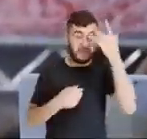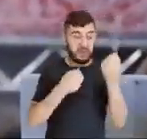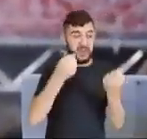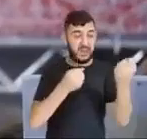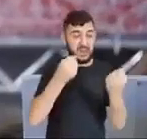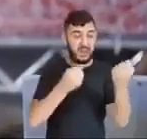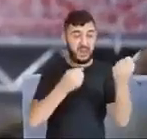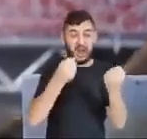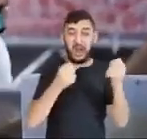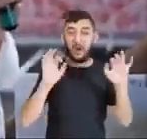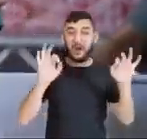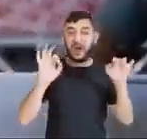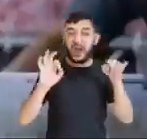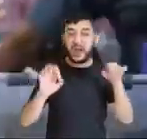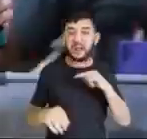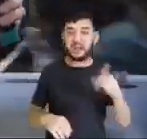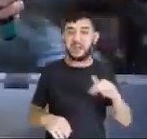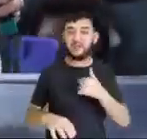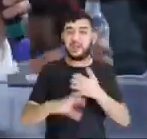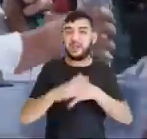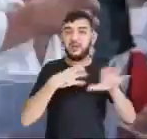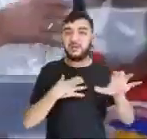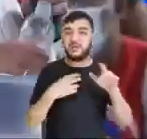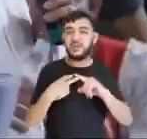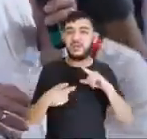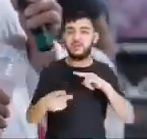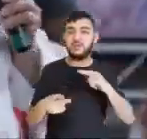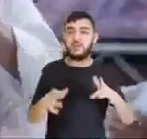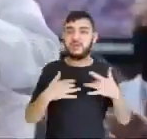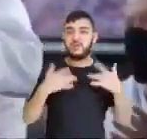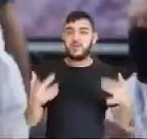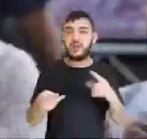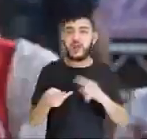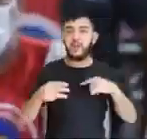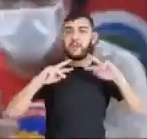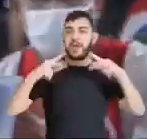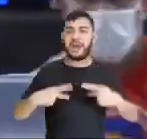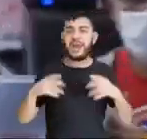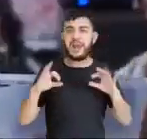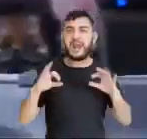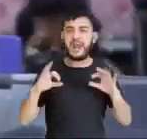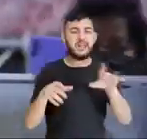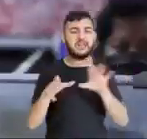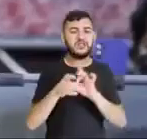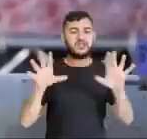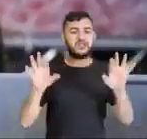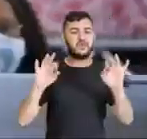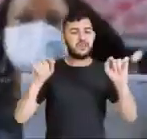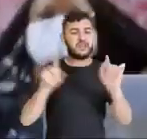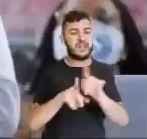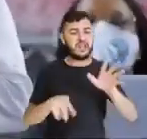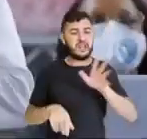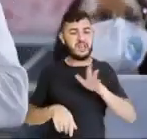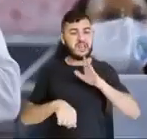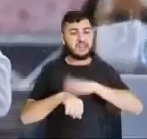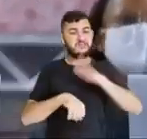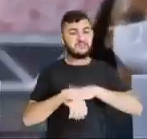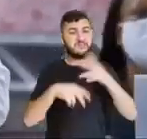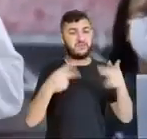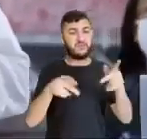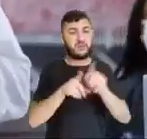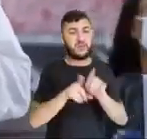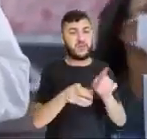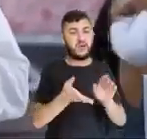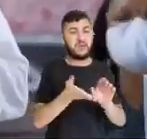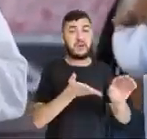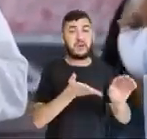humanismo, não ter solidariedade e não estar disposto a abrir mão de um pouco da riqueza dele para que o povo pobre possa ter o